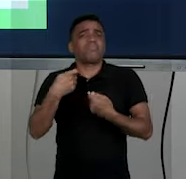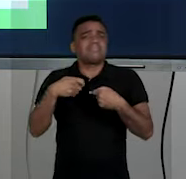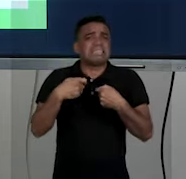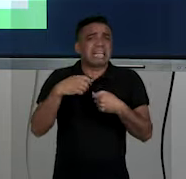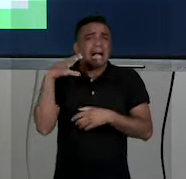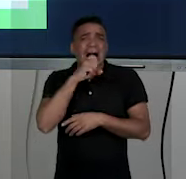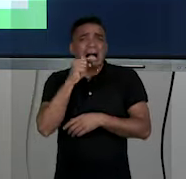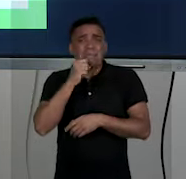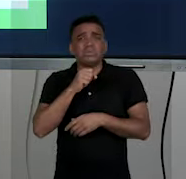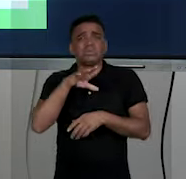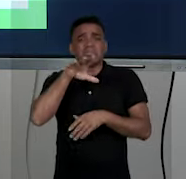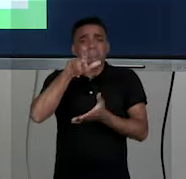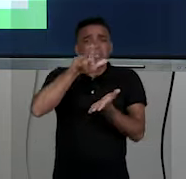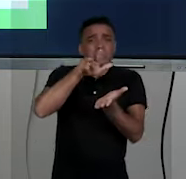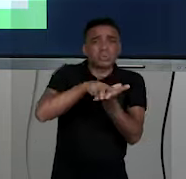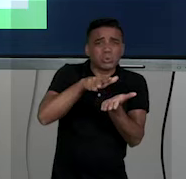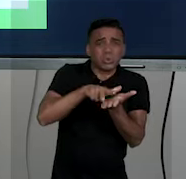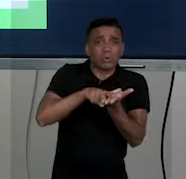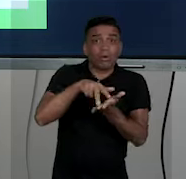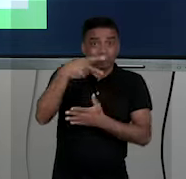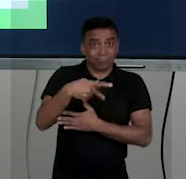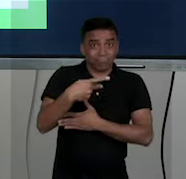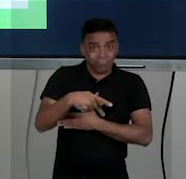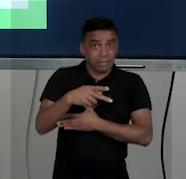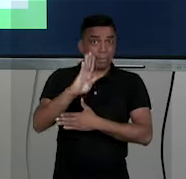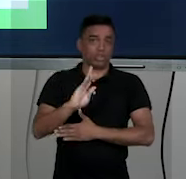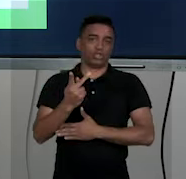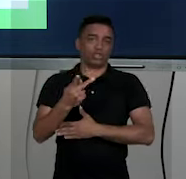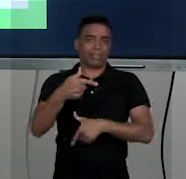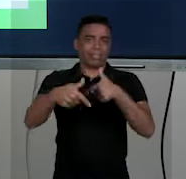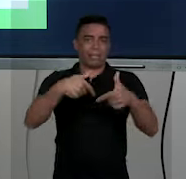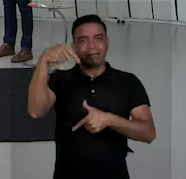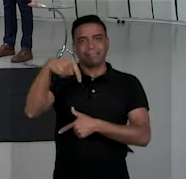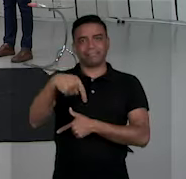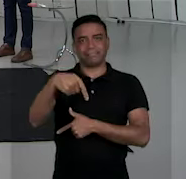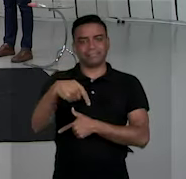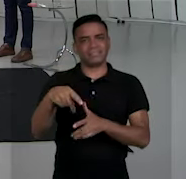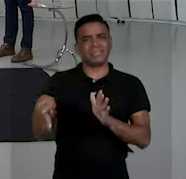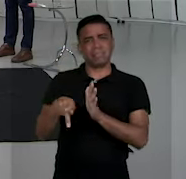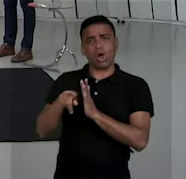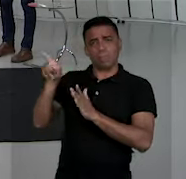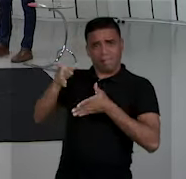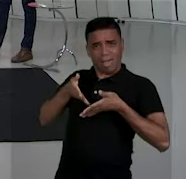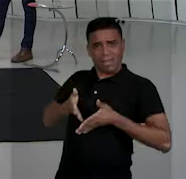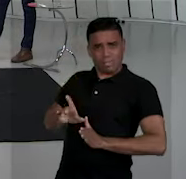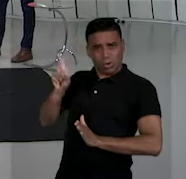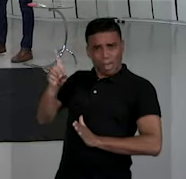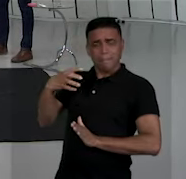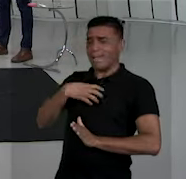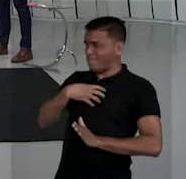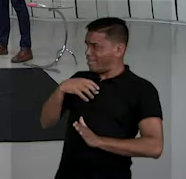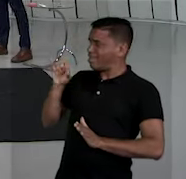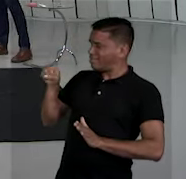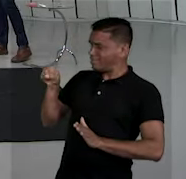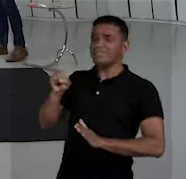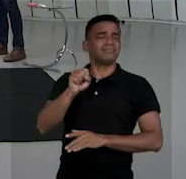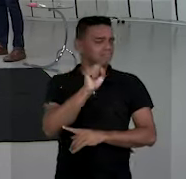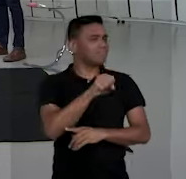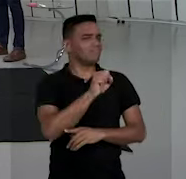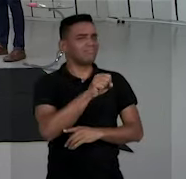ginecológicas, aqui na região metropolitana de Belo Horizonte. É natural da Bahia, né, Flávio? Isso. Natural da